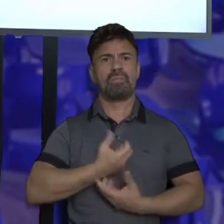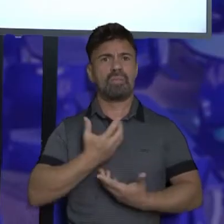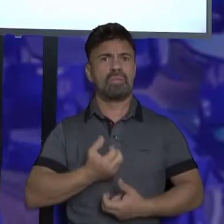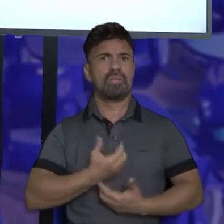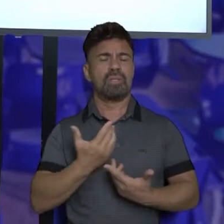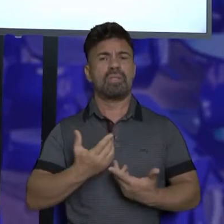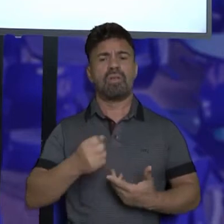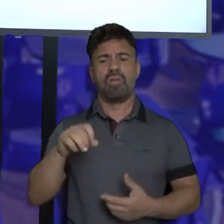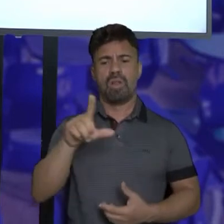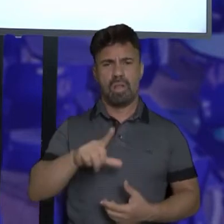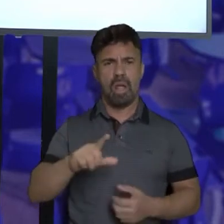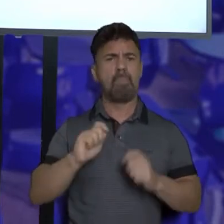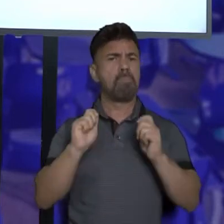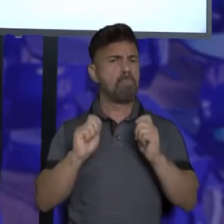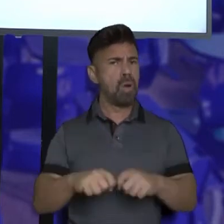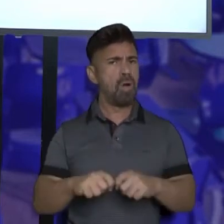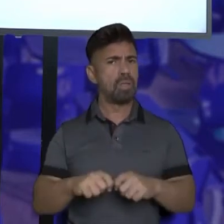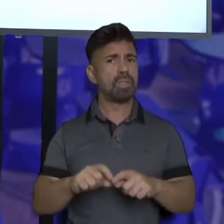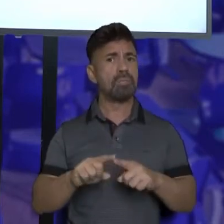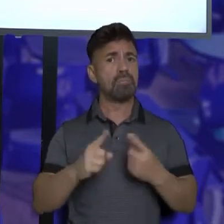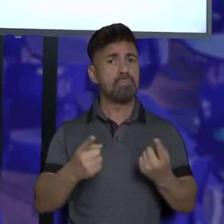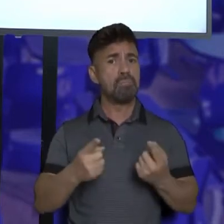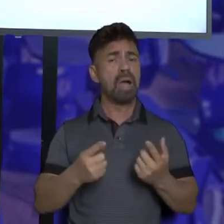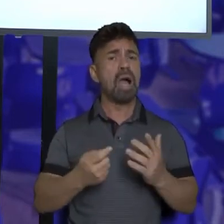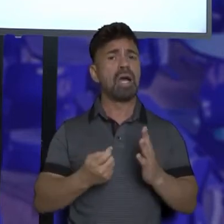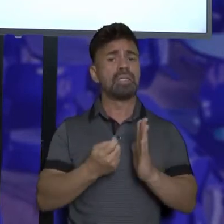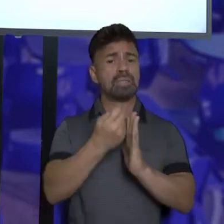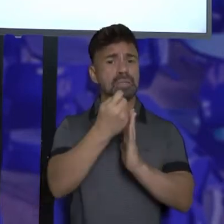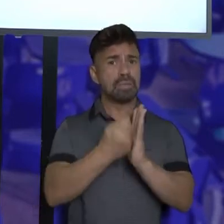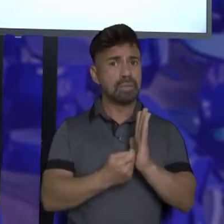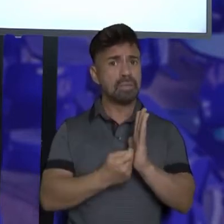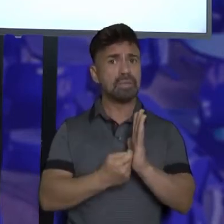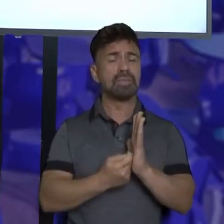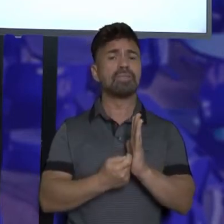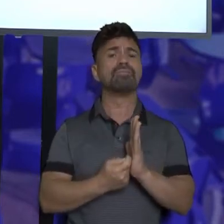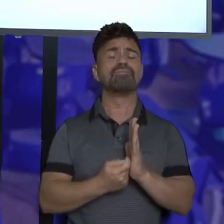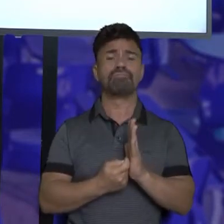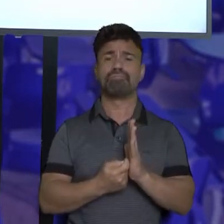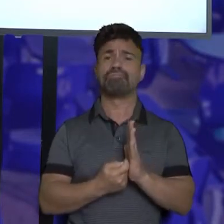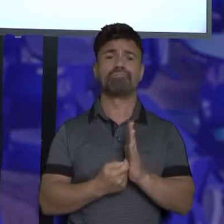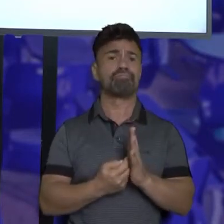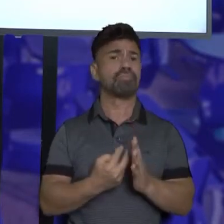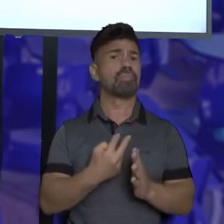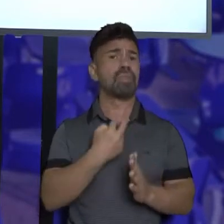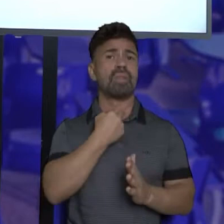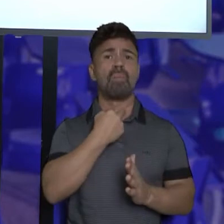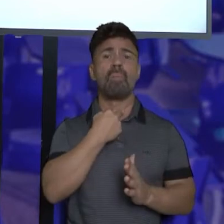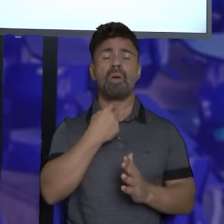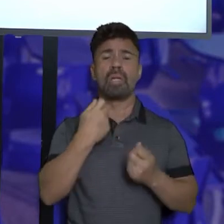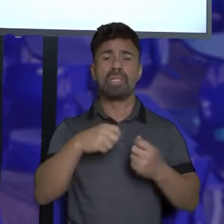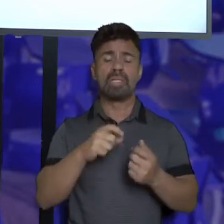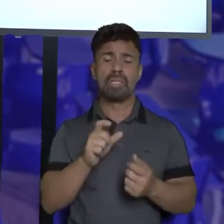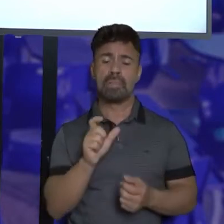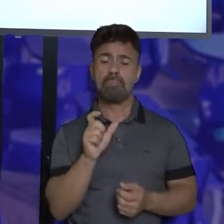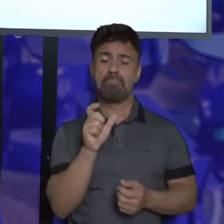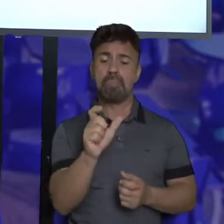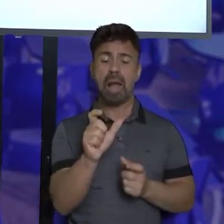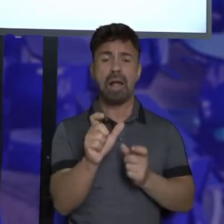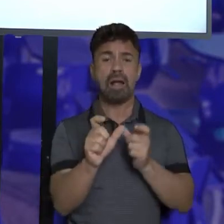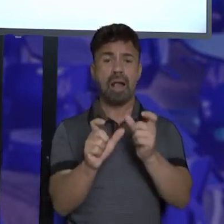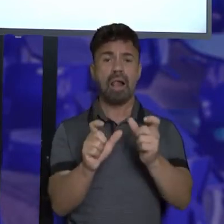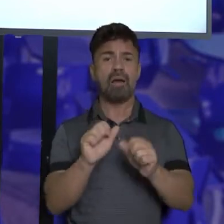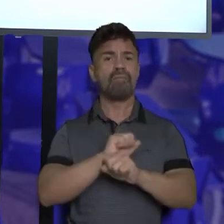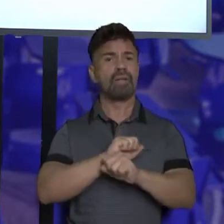texto literário diferenciado. Né? Mas um texto denotativo, um texto como esse, precisa que as palavras